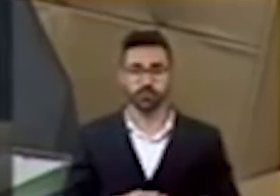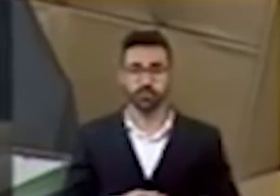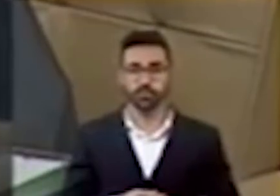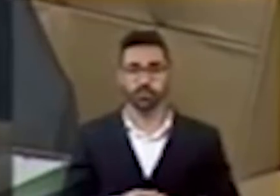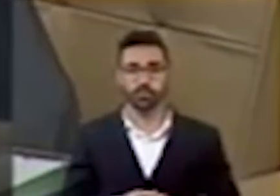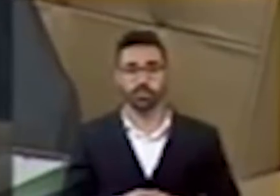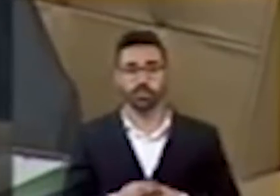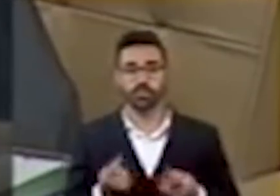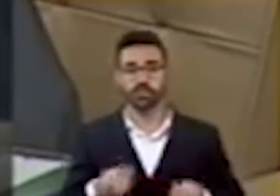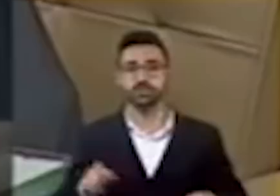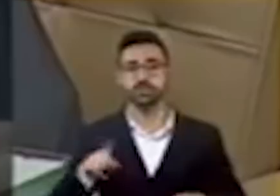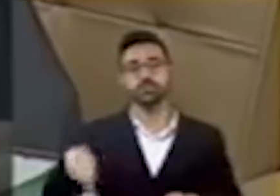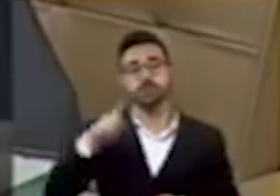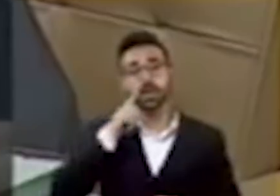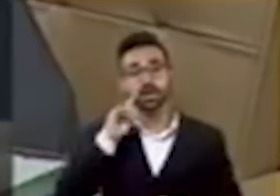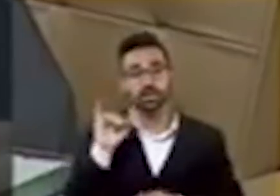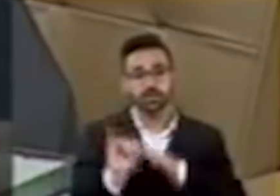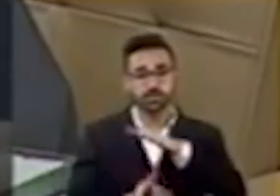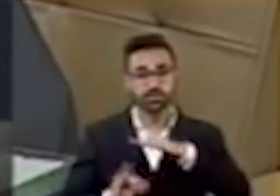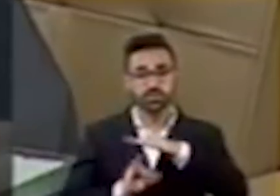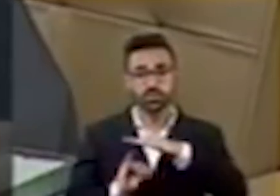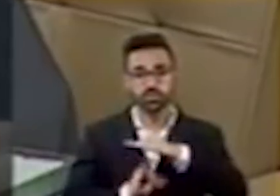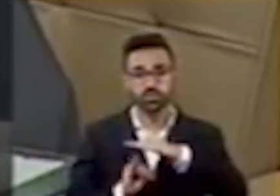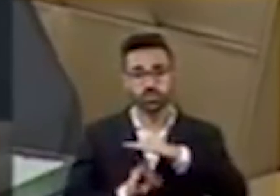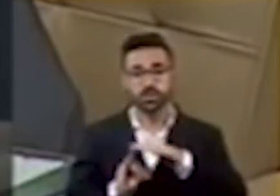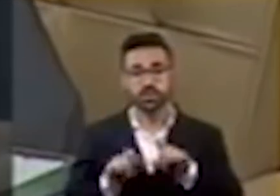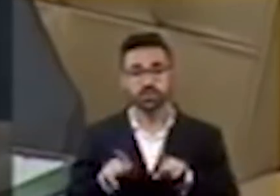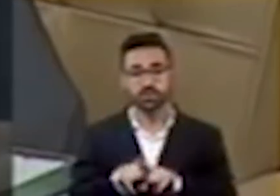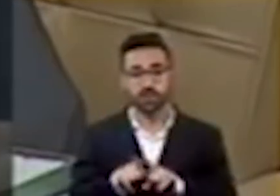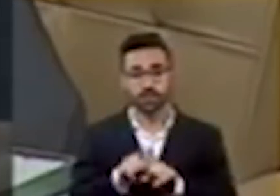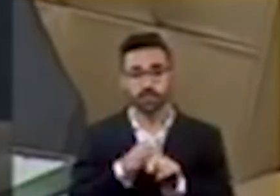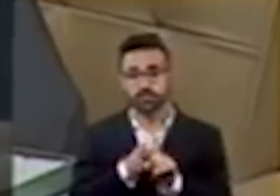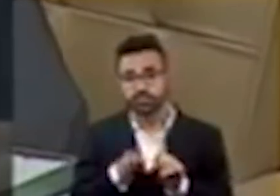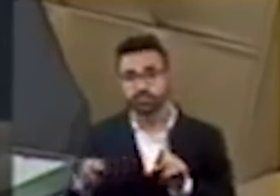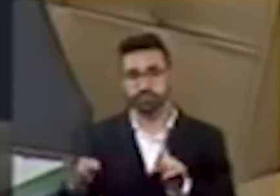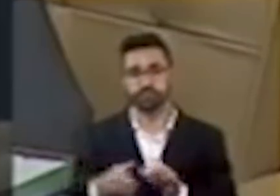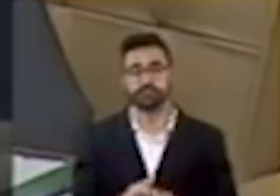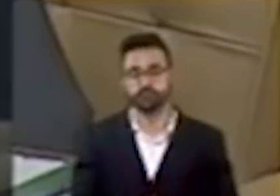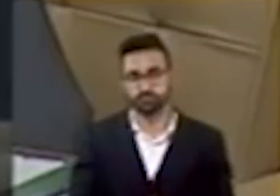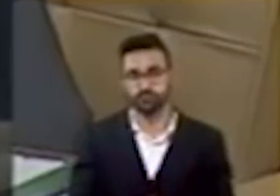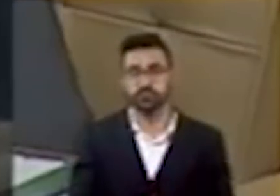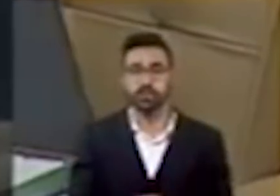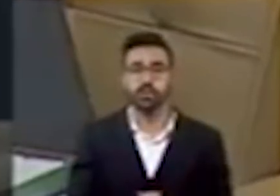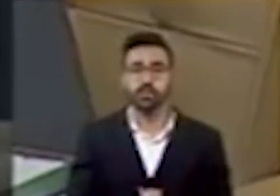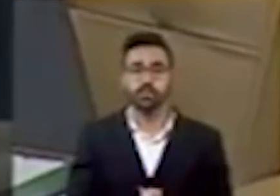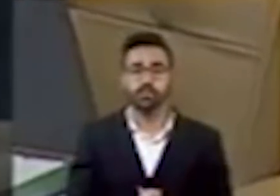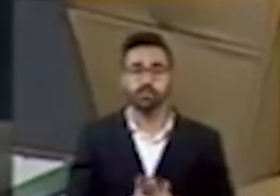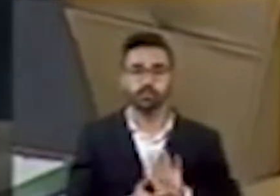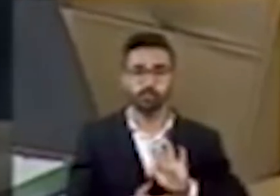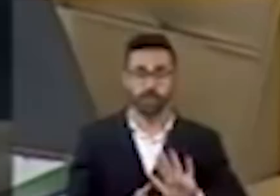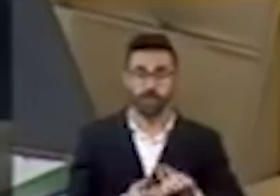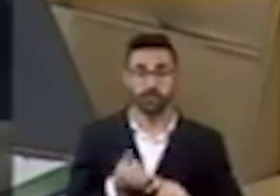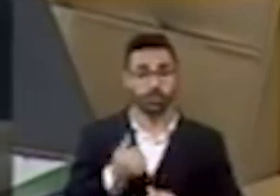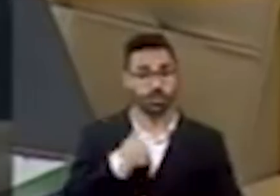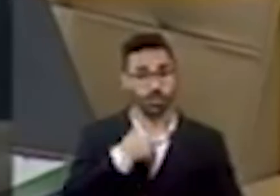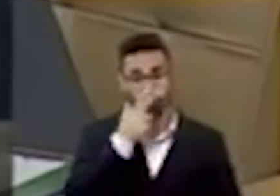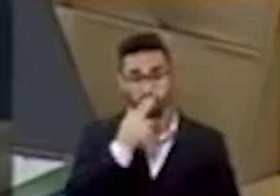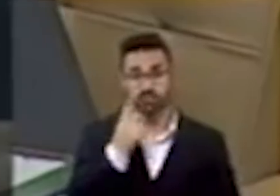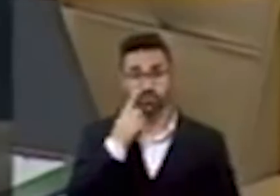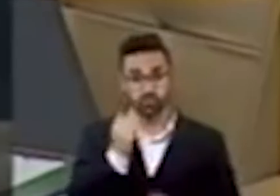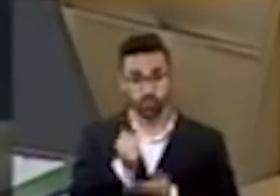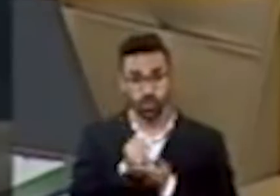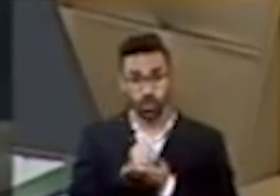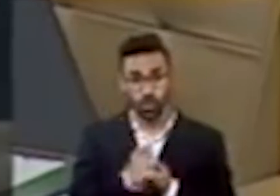do Instituto e o desvirtua, sem a menor dúvida. No entanto, entendo que esse controle